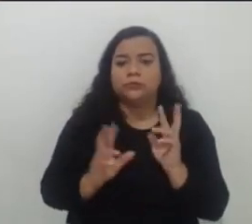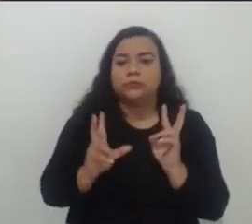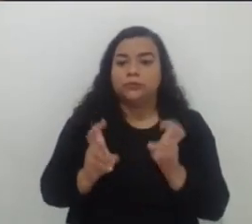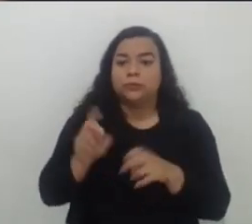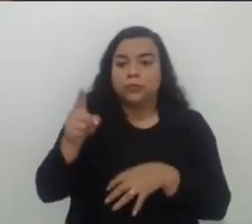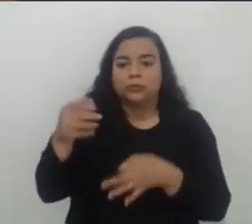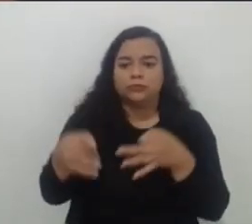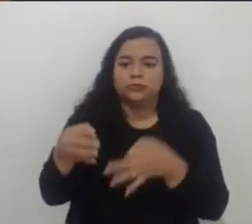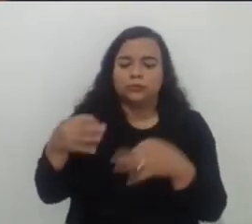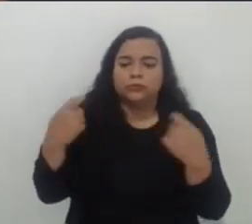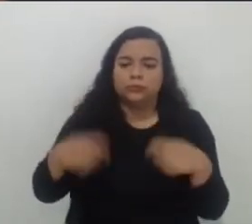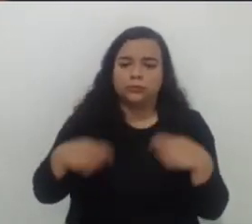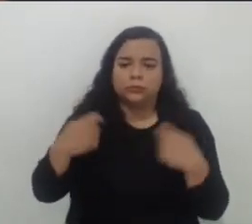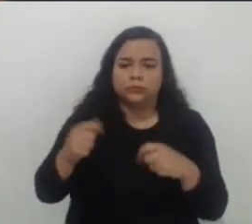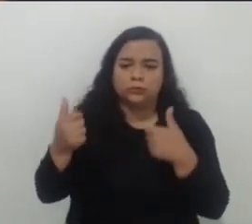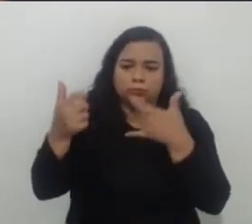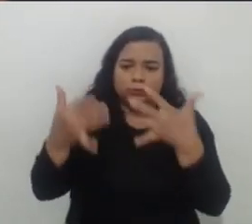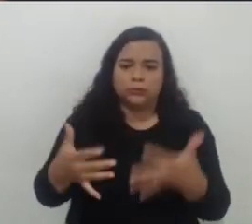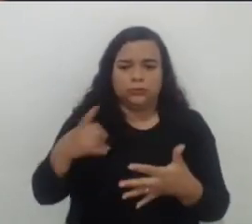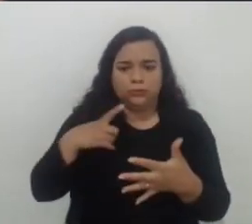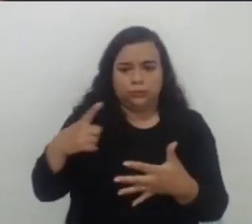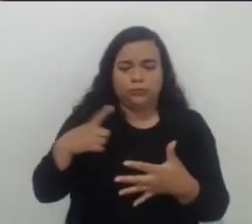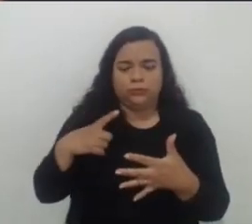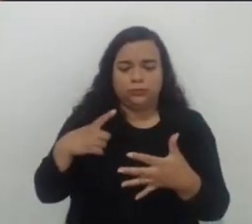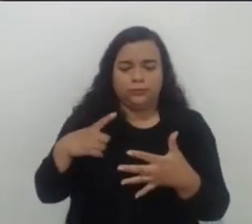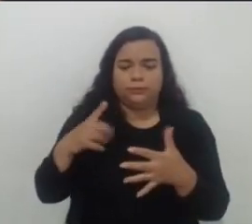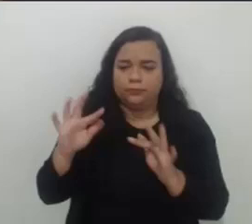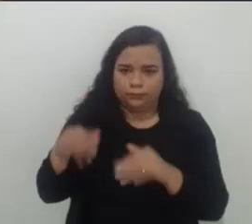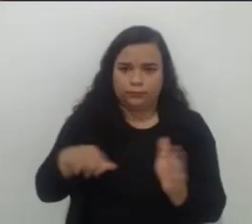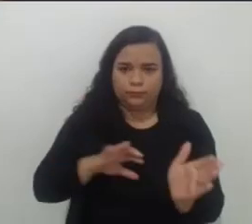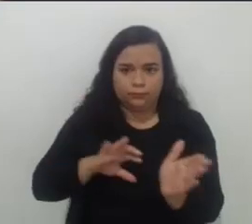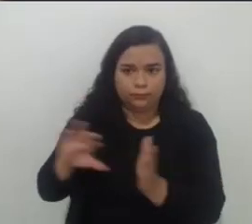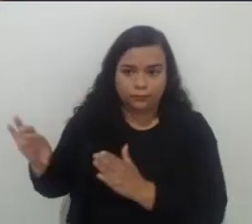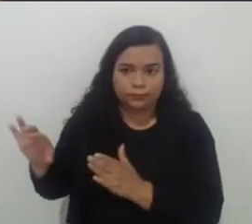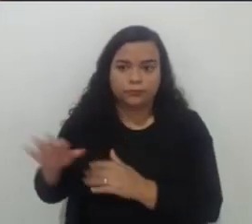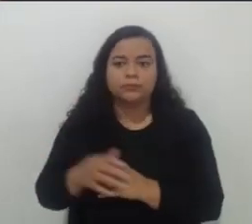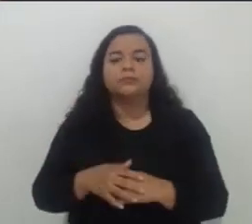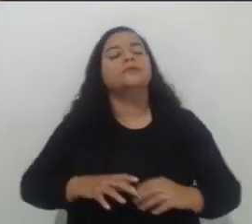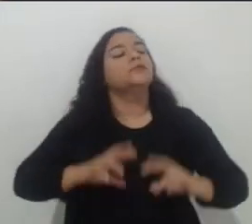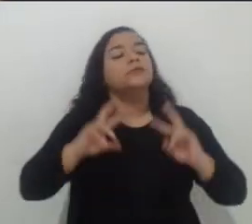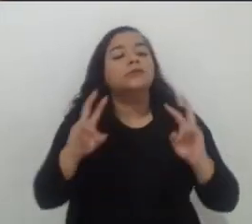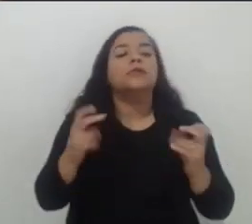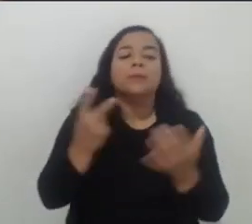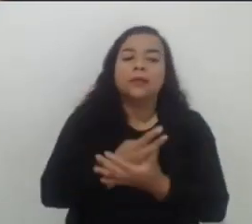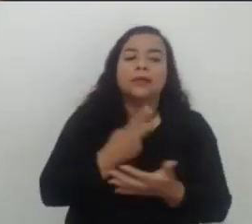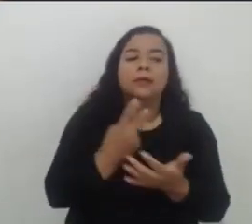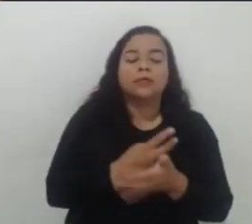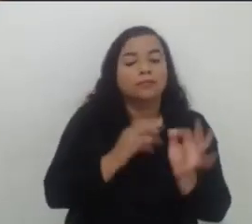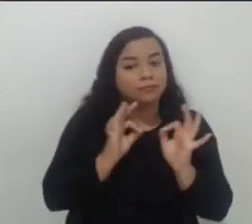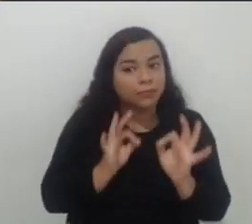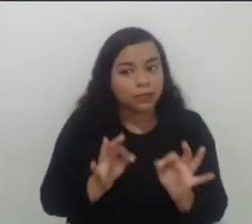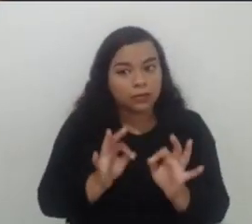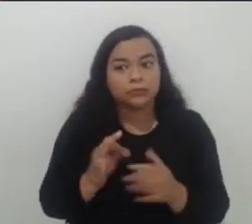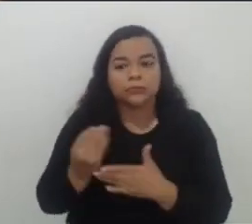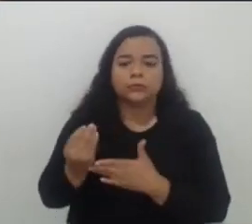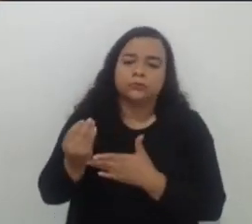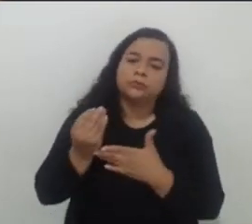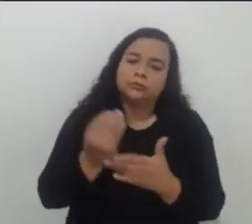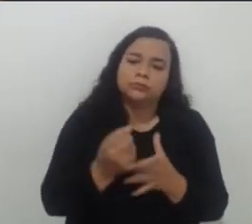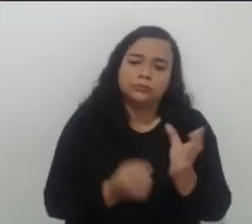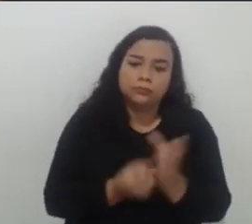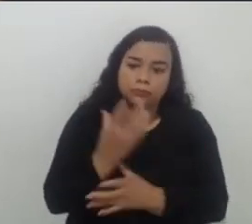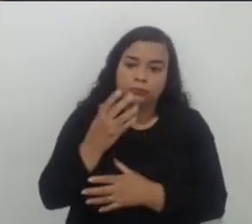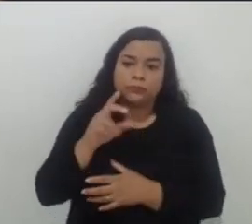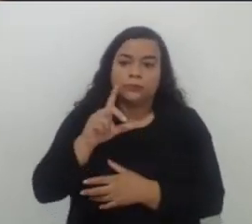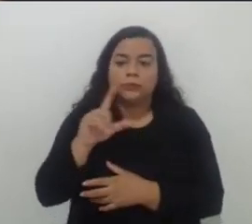ter se pronunciado. Fecho aspas. Sobre o erro de fato, trago a construção de Luiz Guilherme